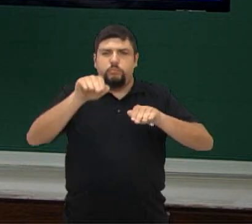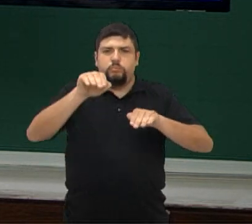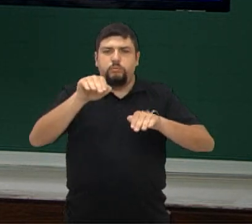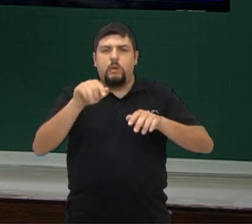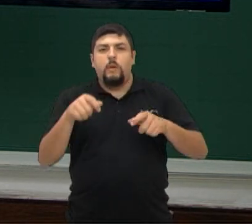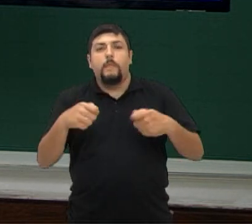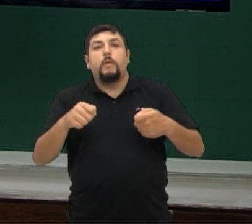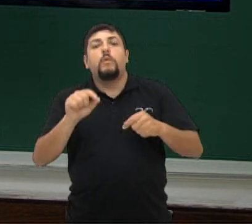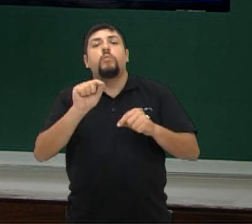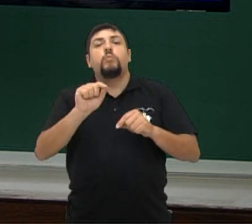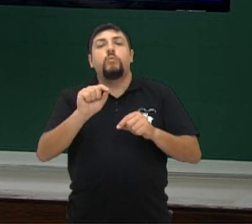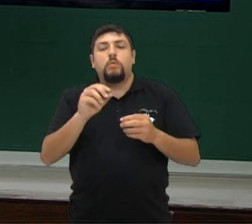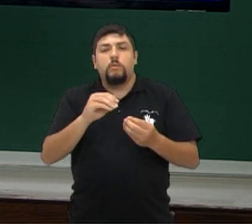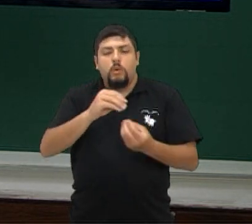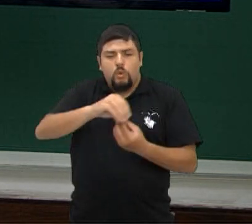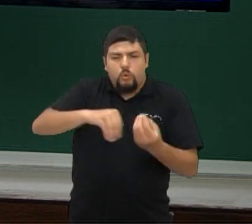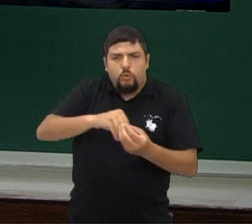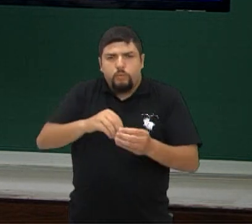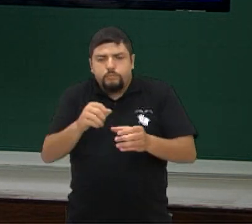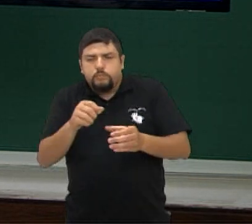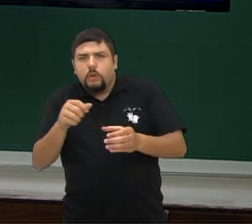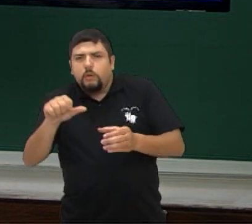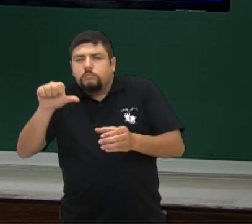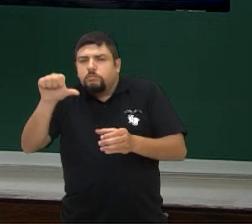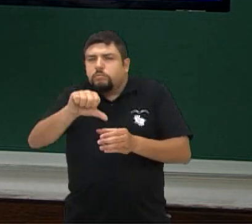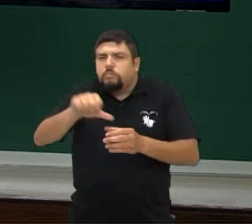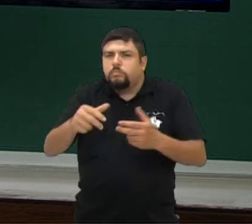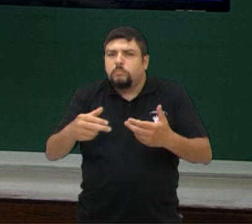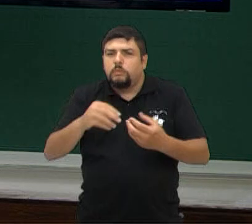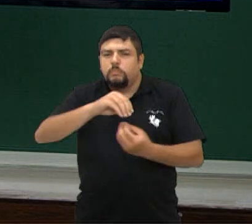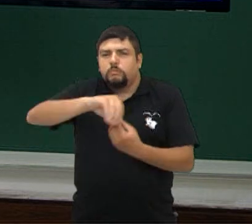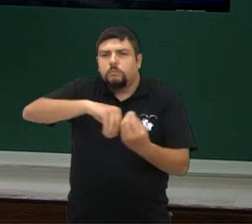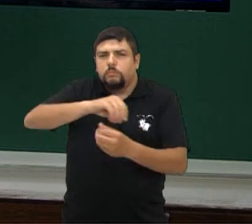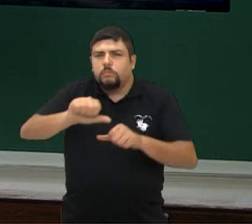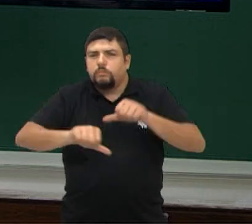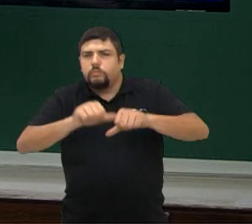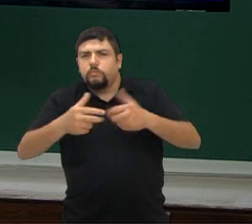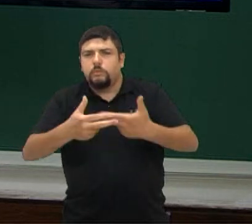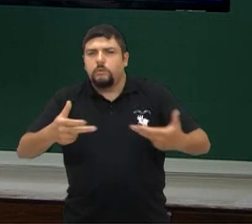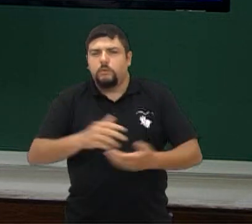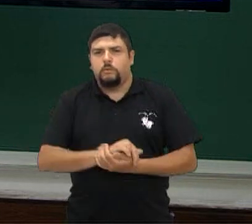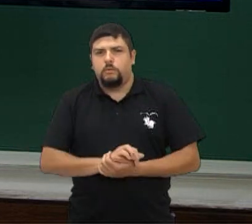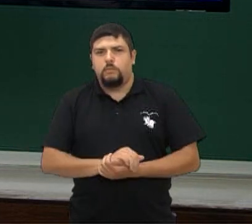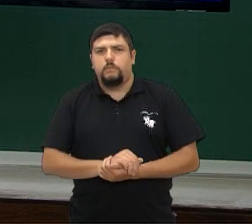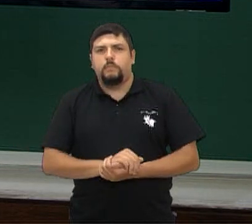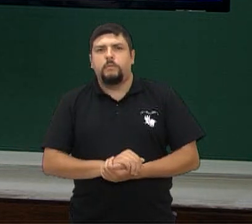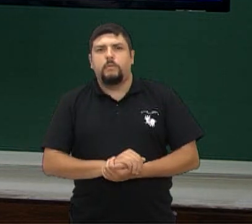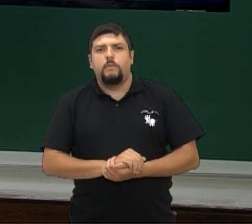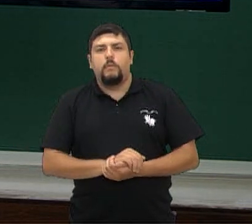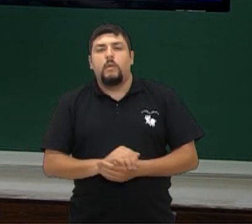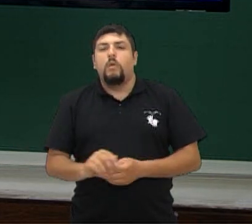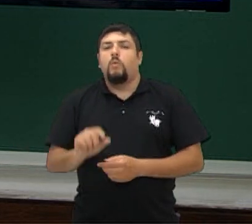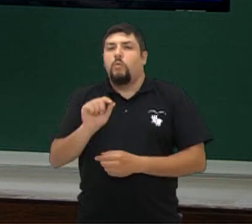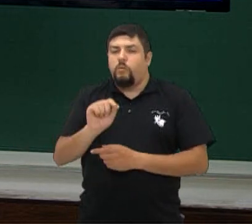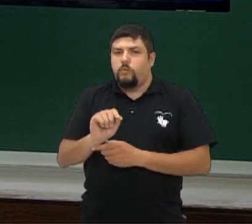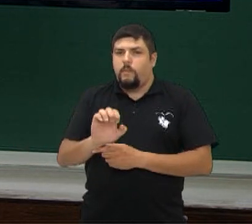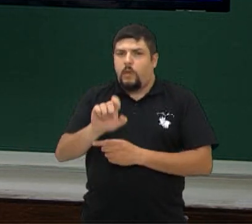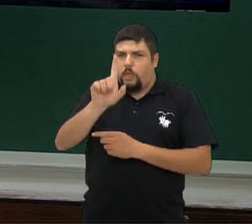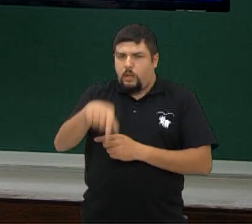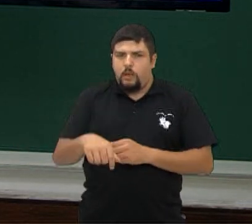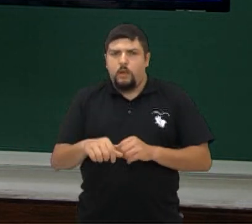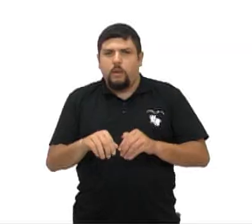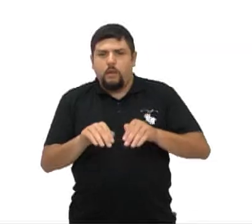fazendo perturbações no equilíbrio, alterando alguns fatores. E isso a gente chama de deslocamento